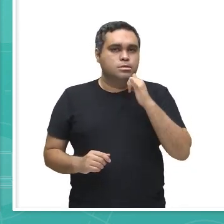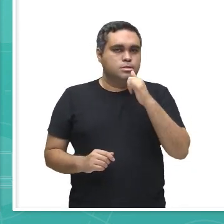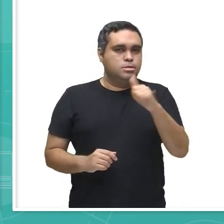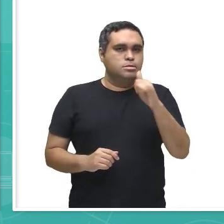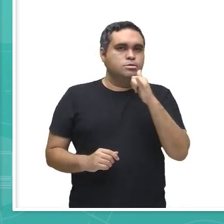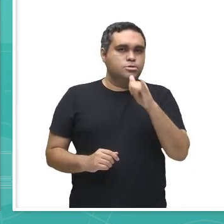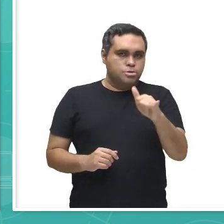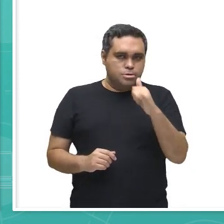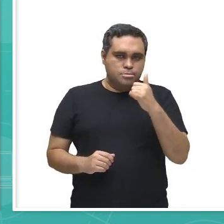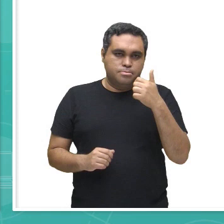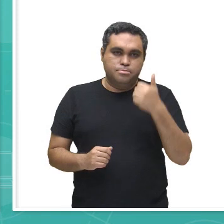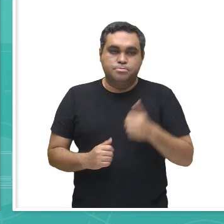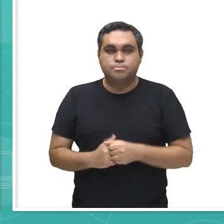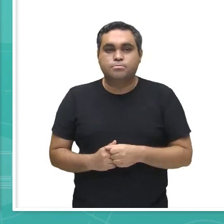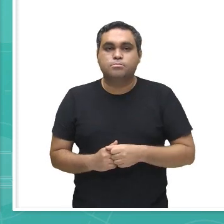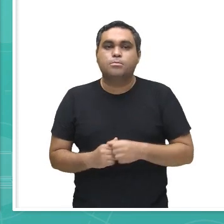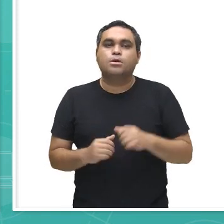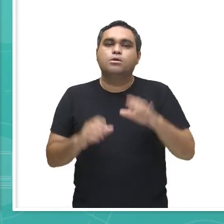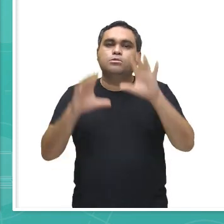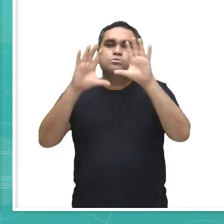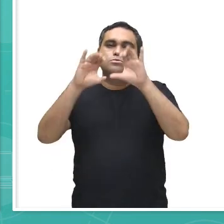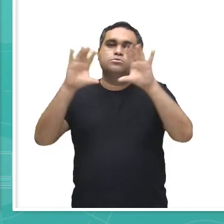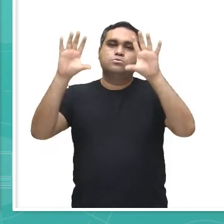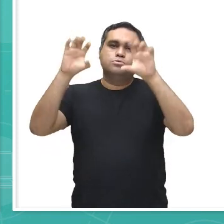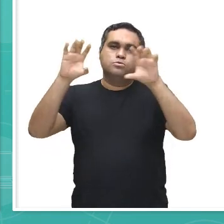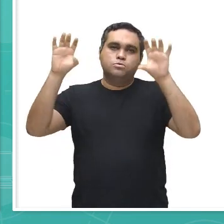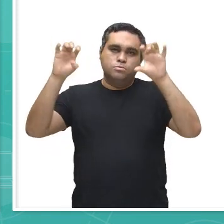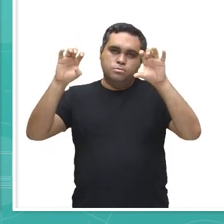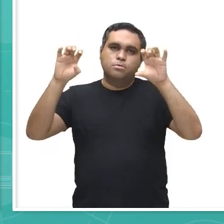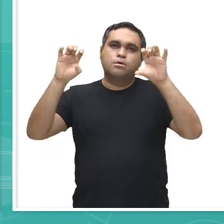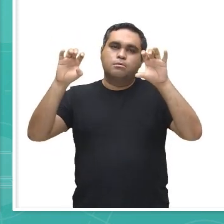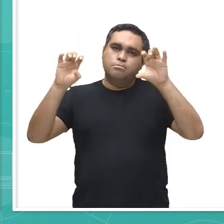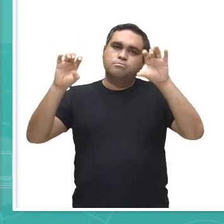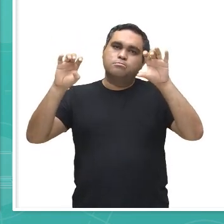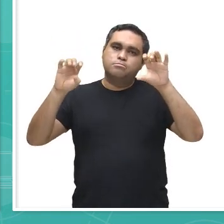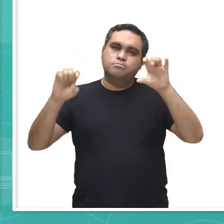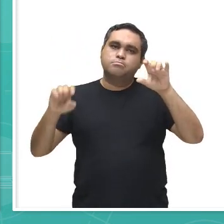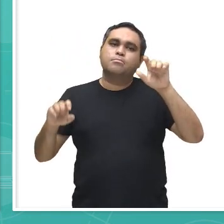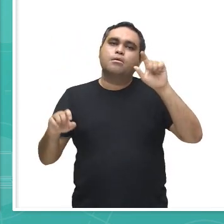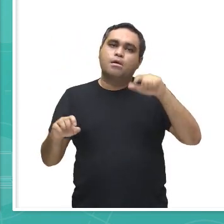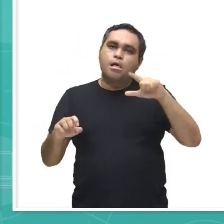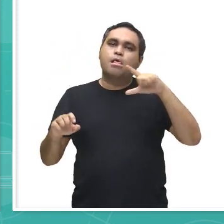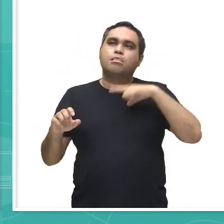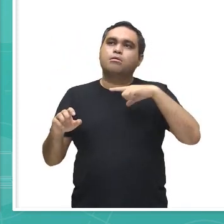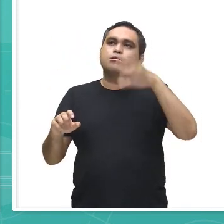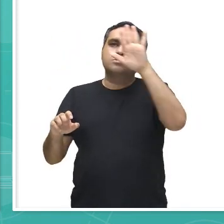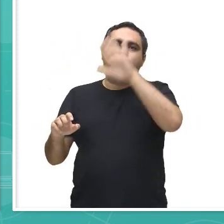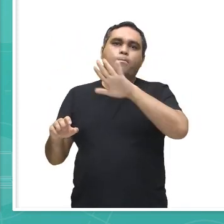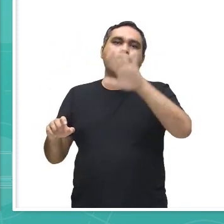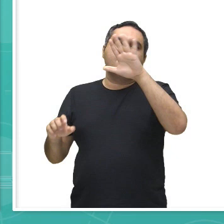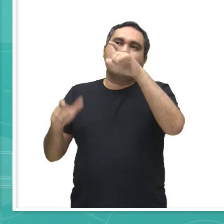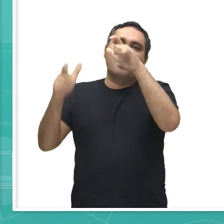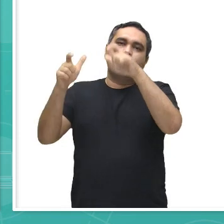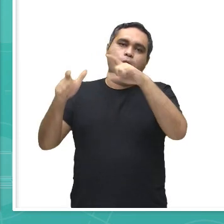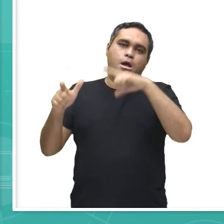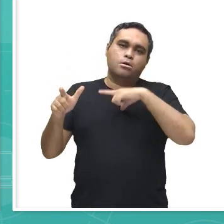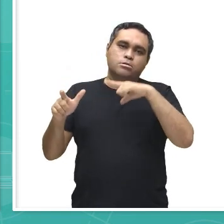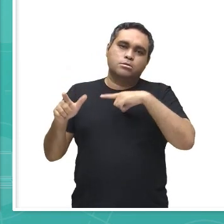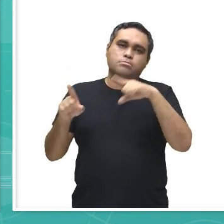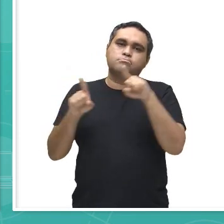Energia. A nuvem, né? A nuvem é uma matéria, ela ocupa ali um lugar no espaço.